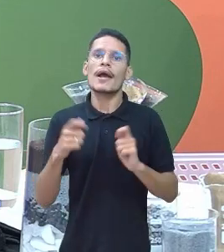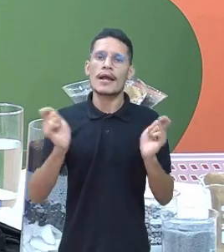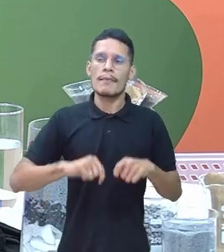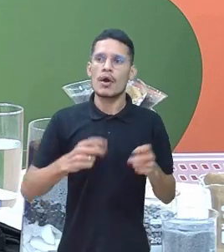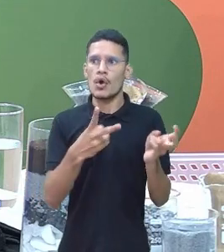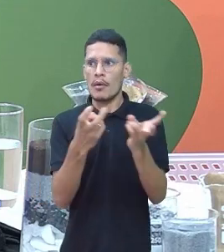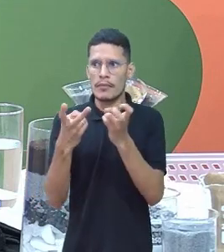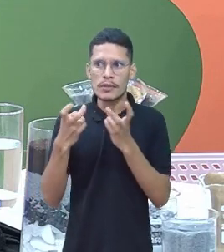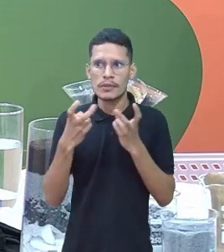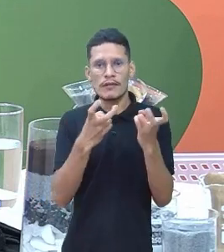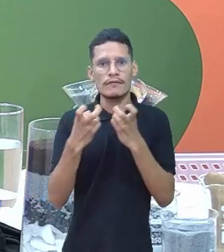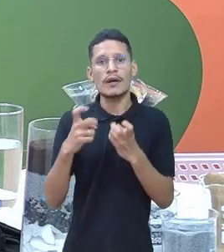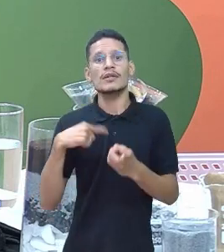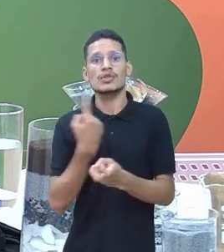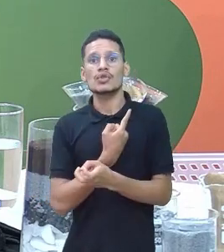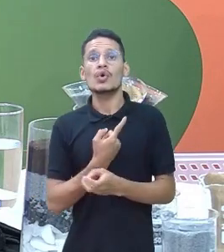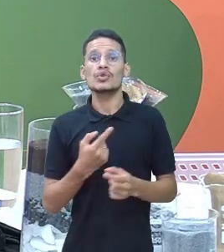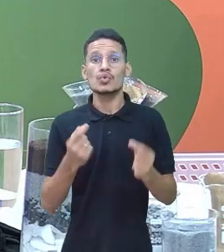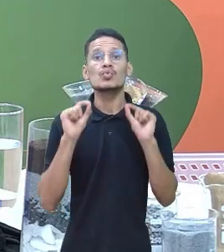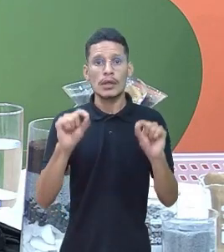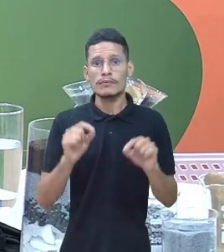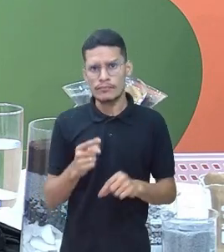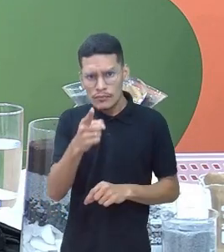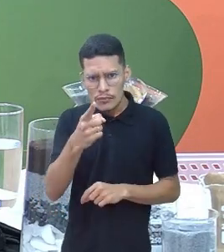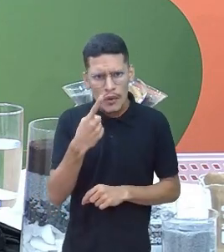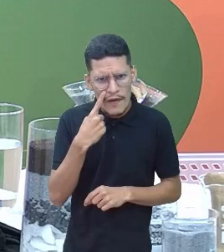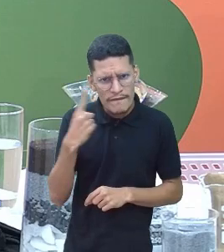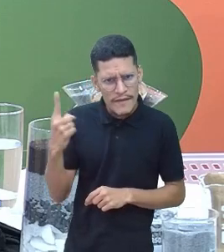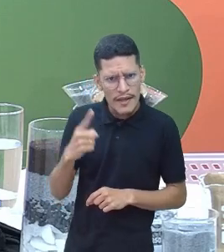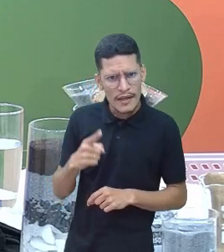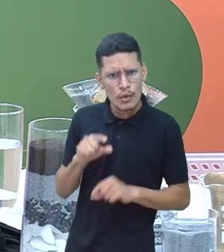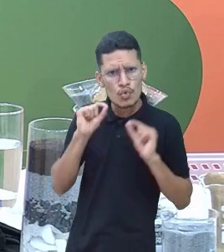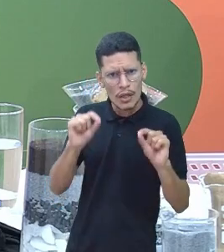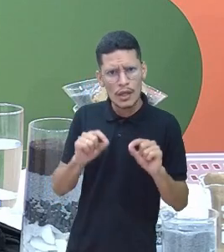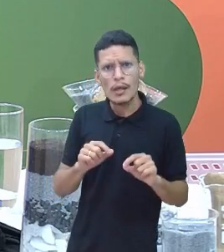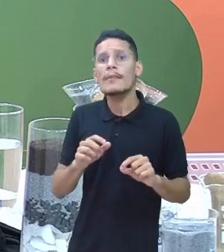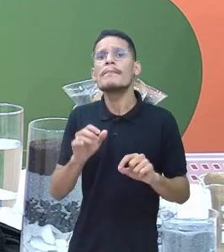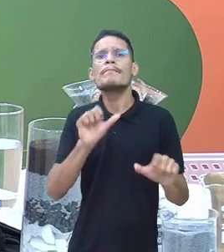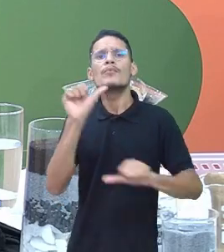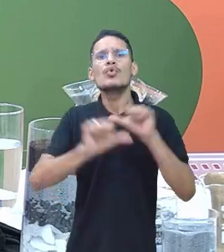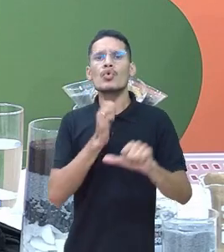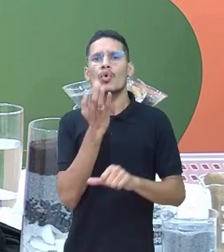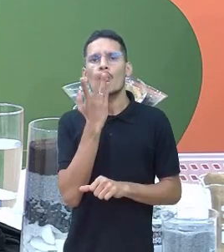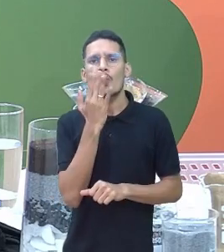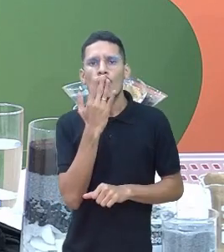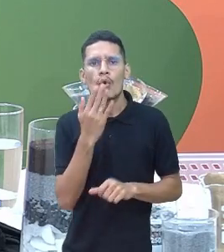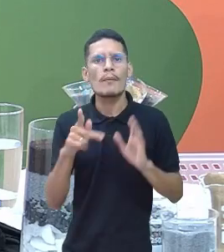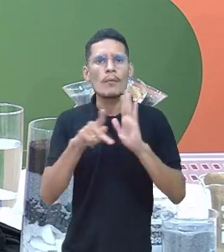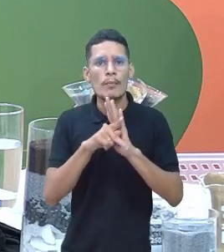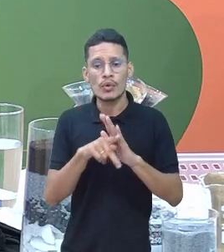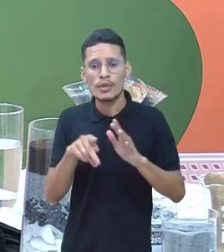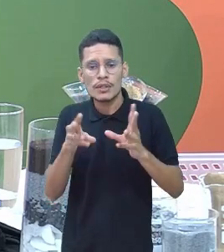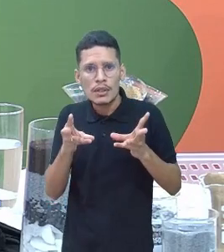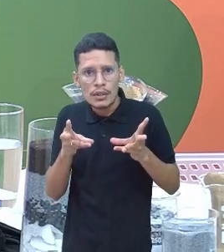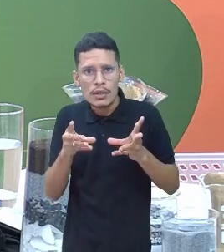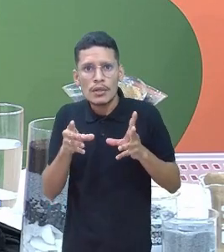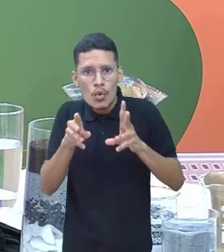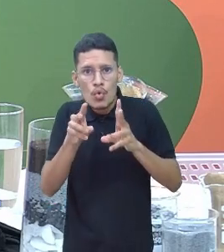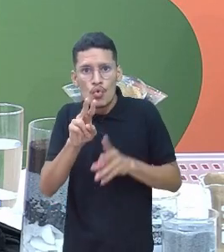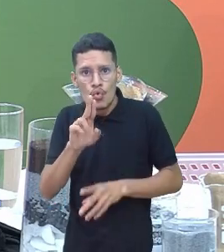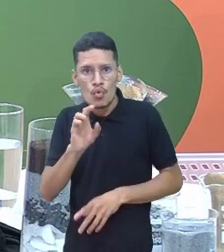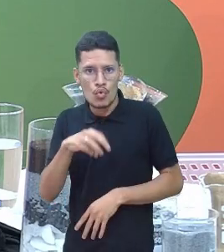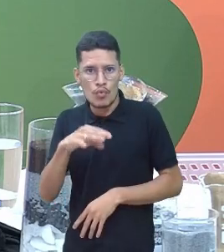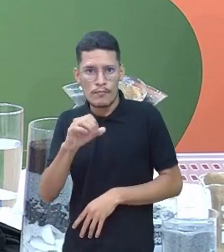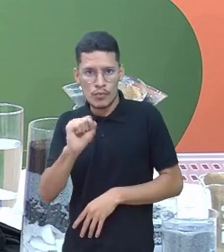observar. E aí, será que vocês conseguem ver a tonalidade da areia seca, do